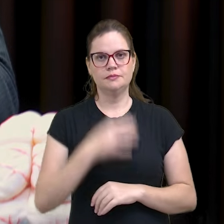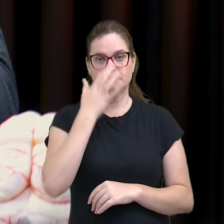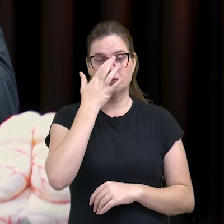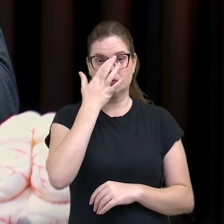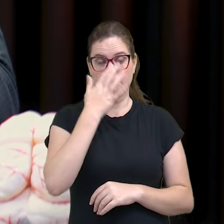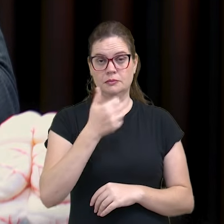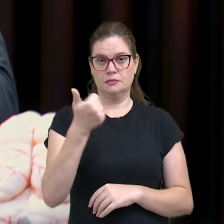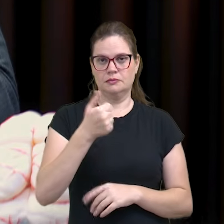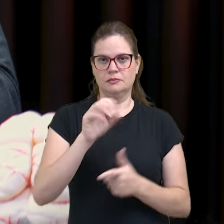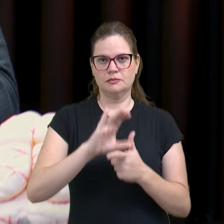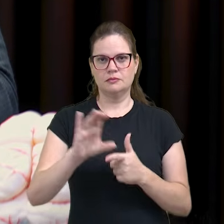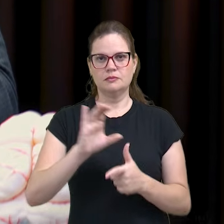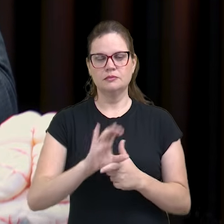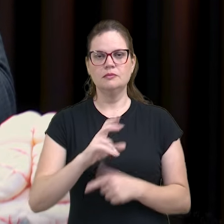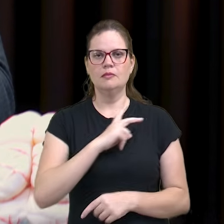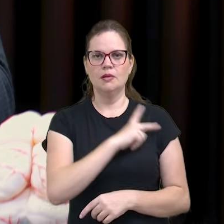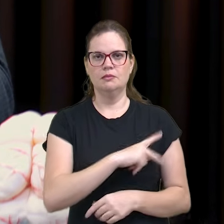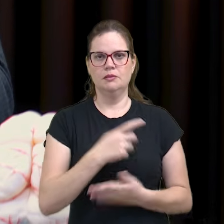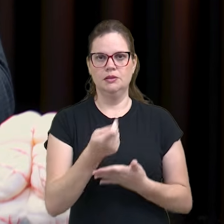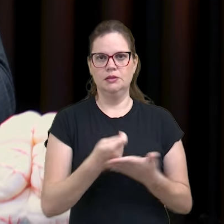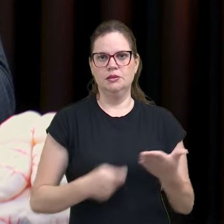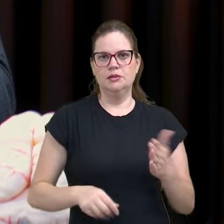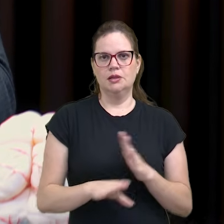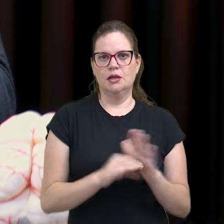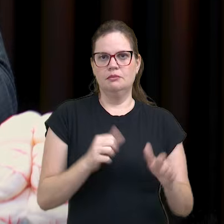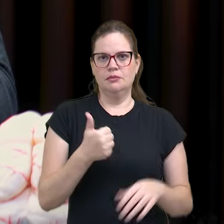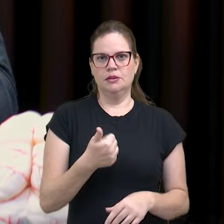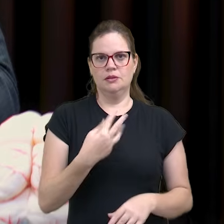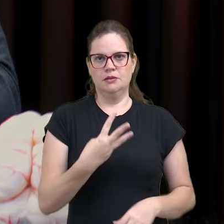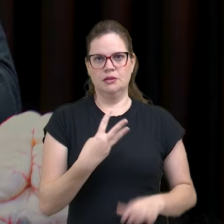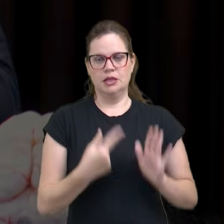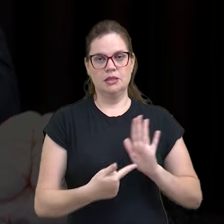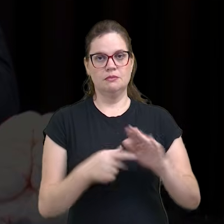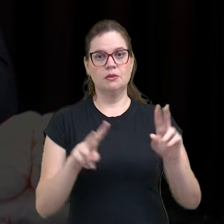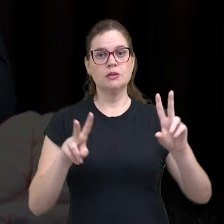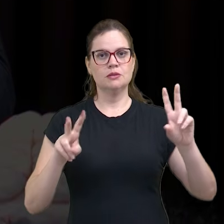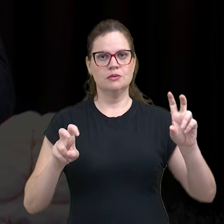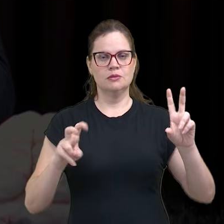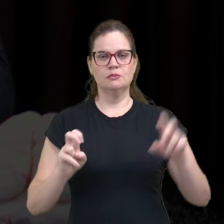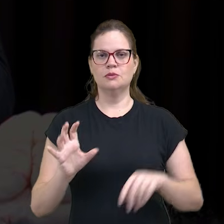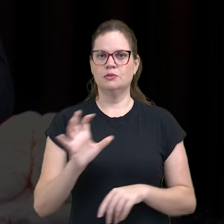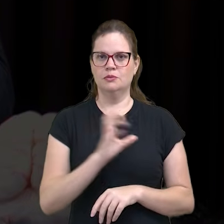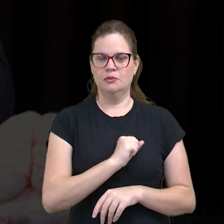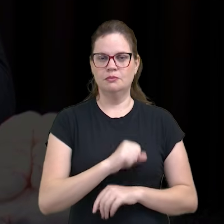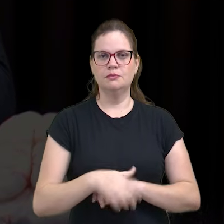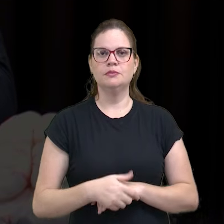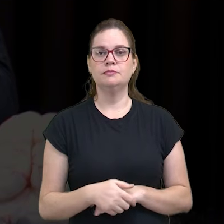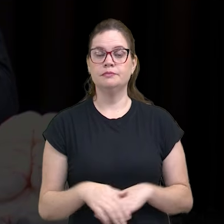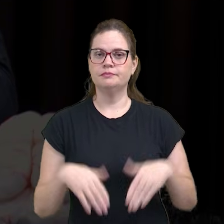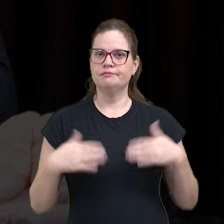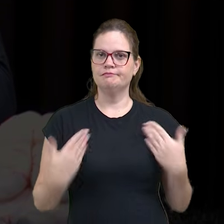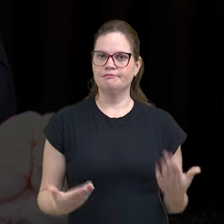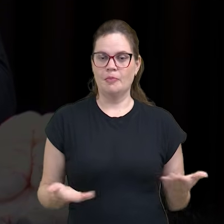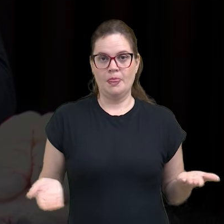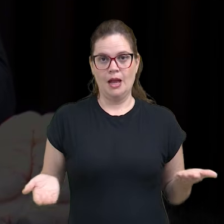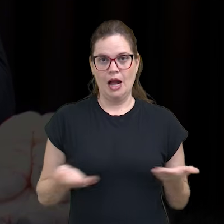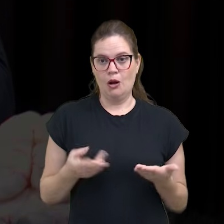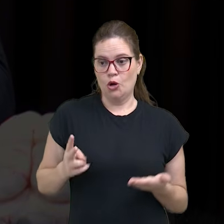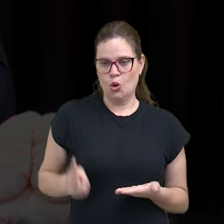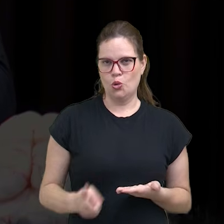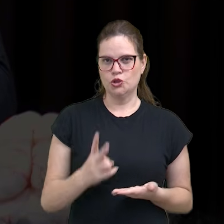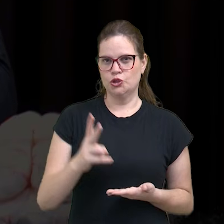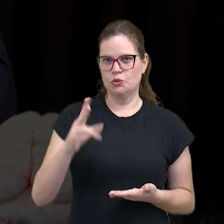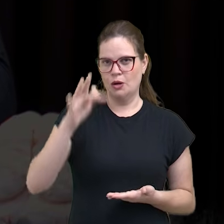quando Paulo escreve, no capítulo 13, sobre o amor, né? Agora, pois, permanecem a fé, a esperança e o